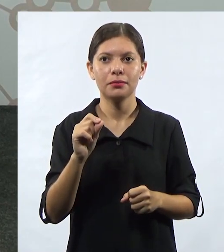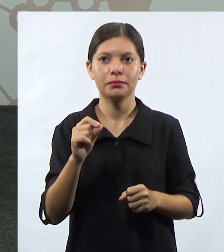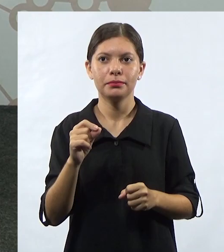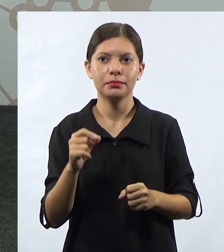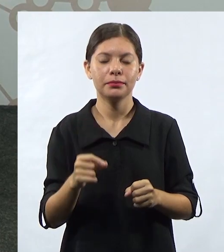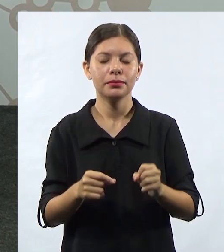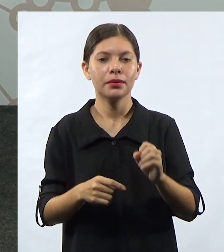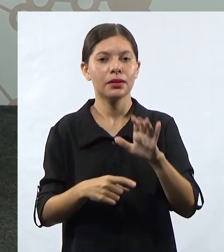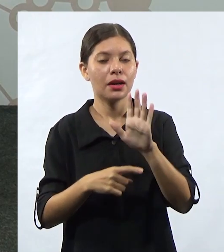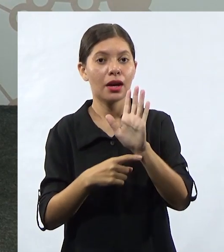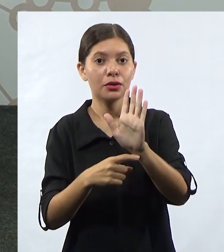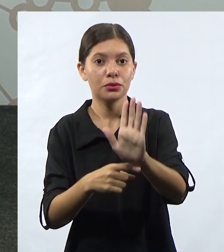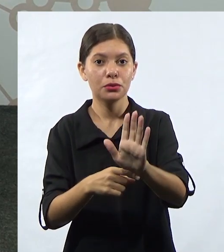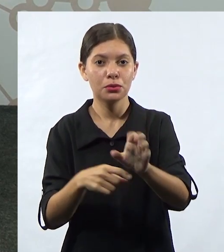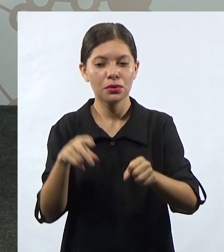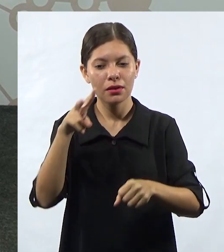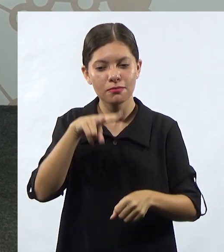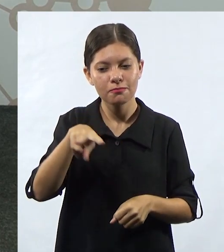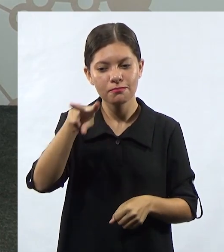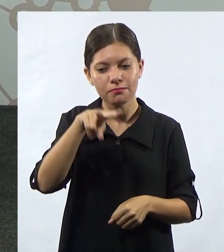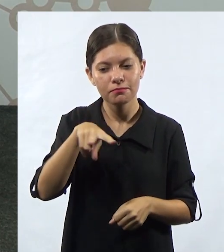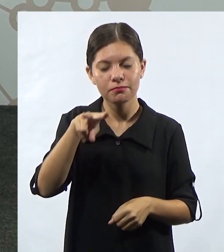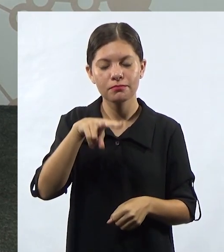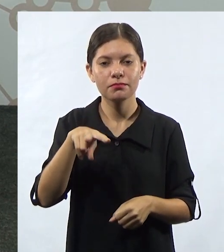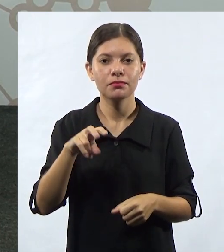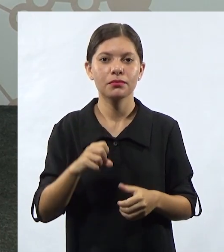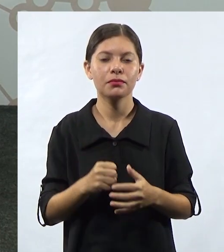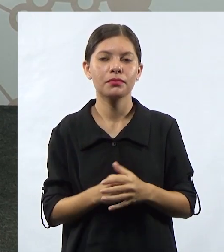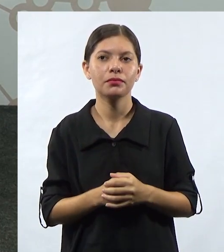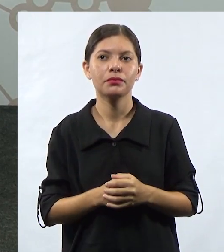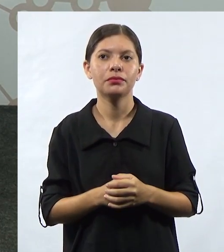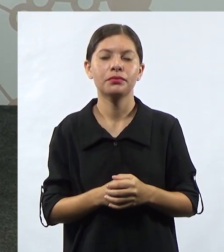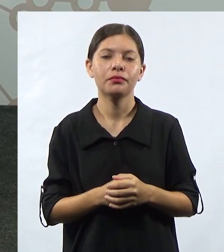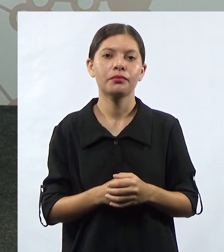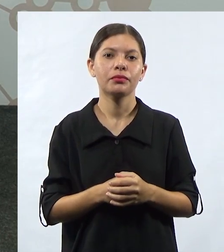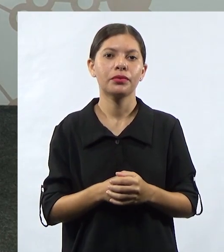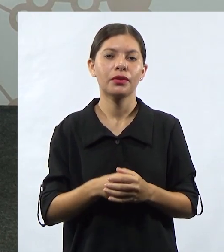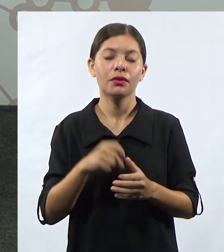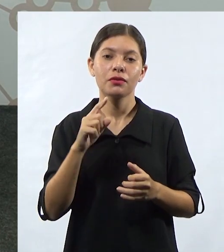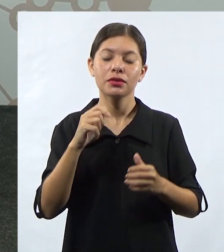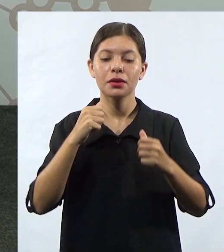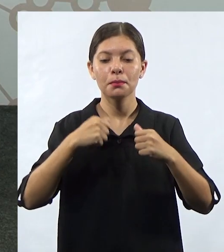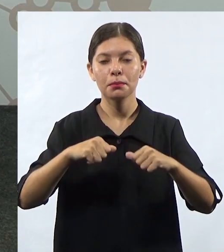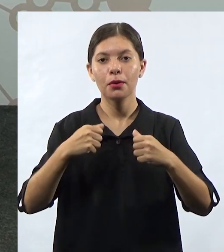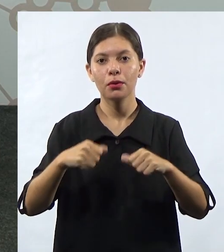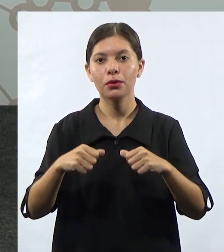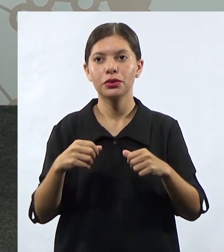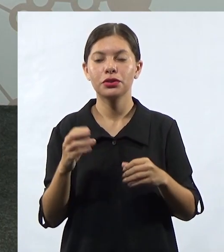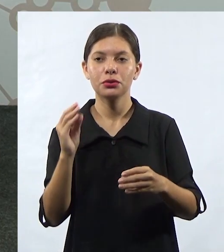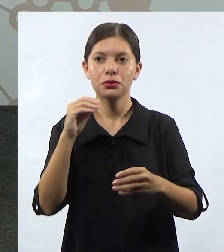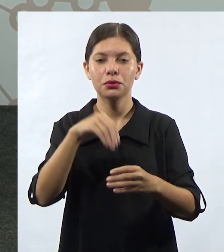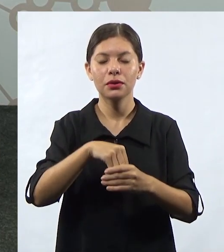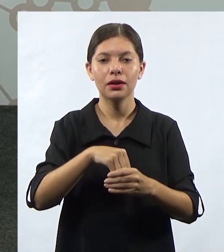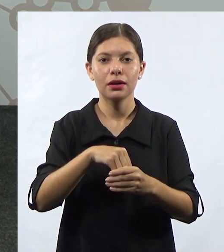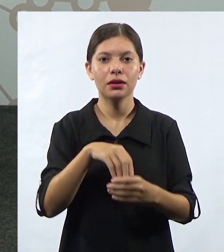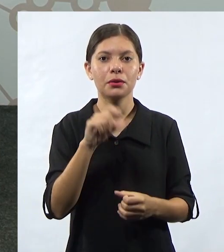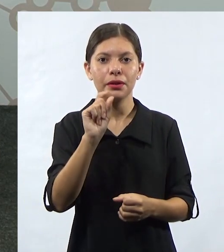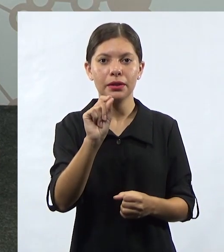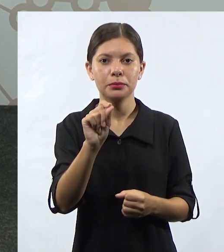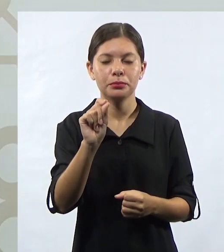né? Então, o trabalho imagético. Então, você tem a possibilidade de colocar na linha do